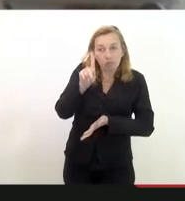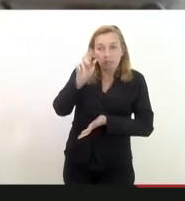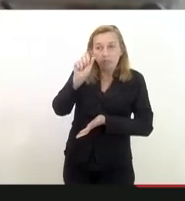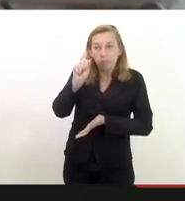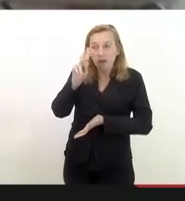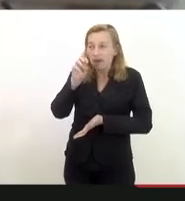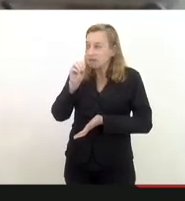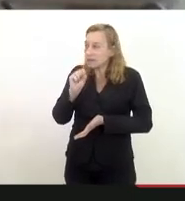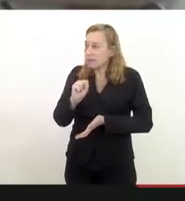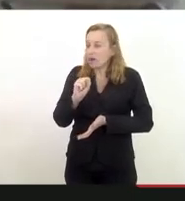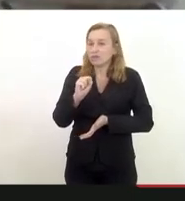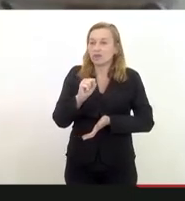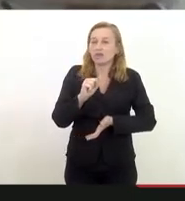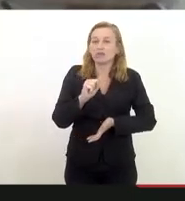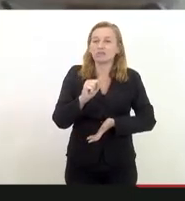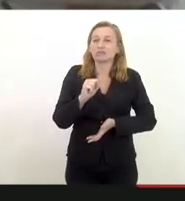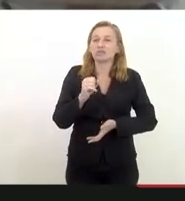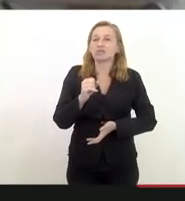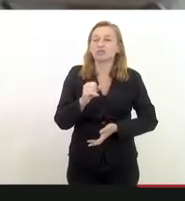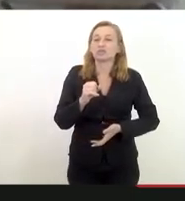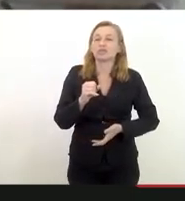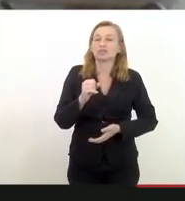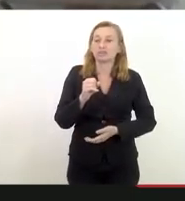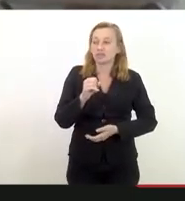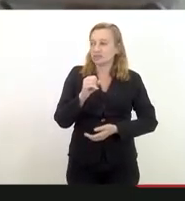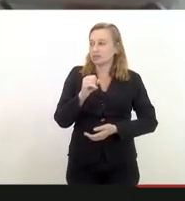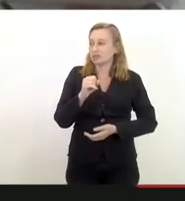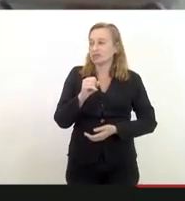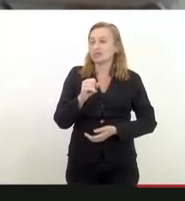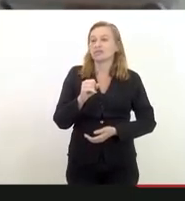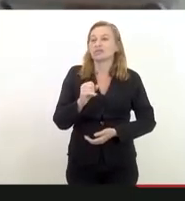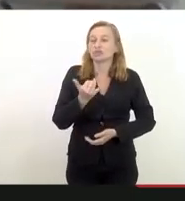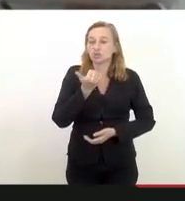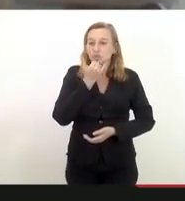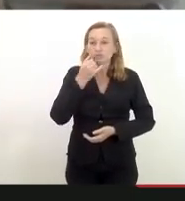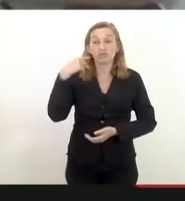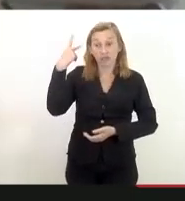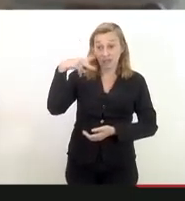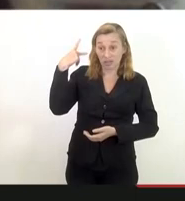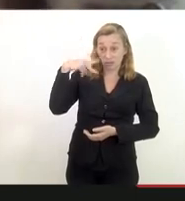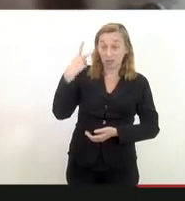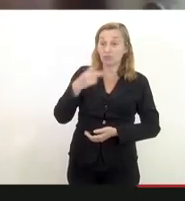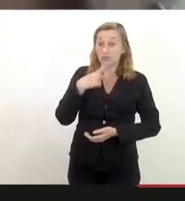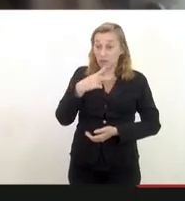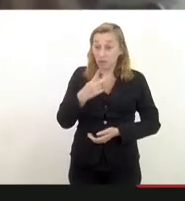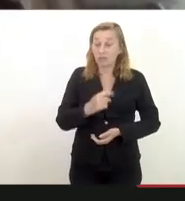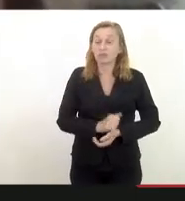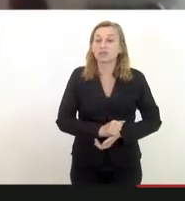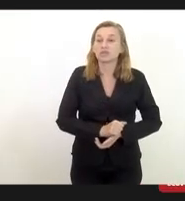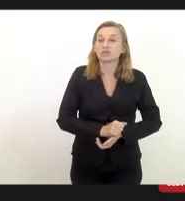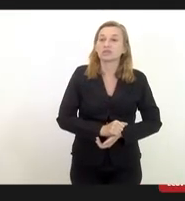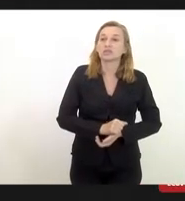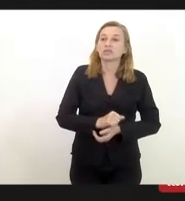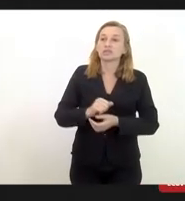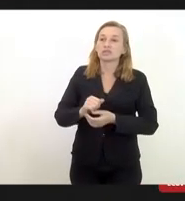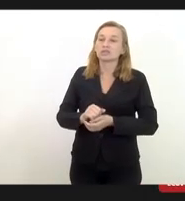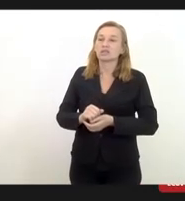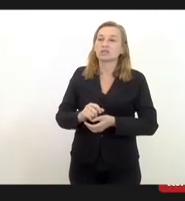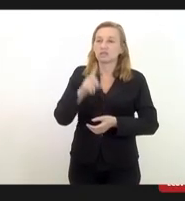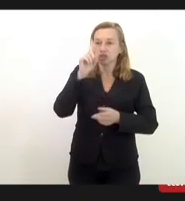falou. Ela fica localizada em lugares de baixo nível de desenvolvimento humano ligada à